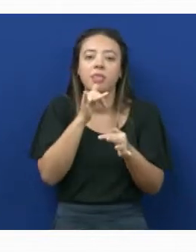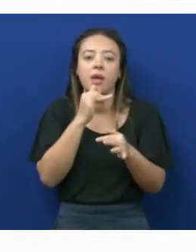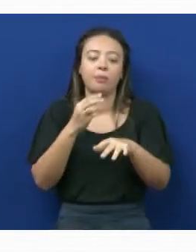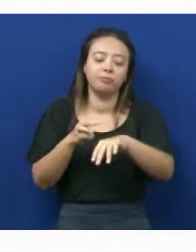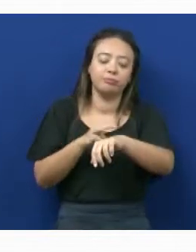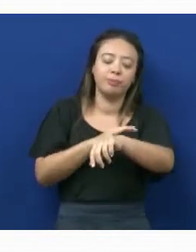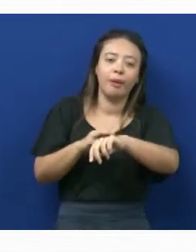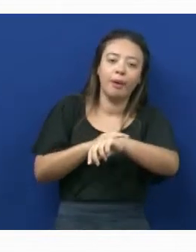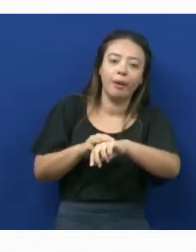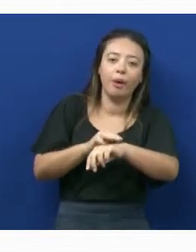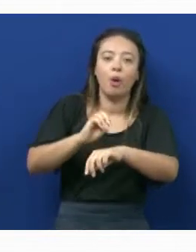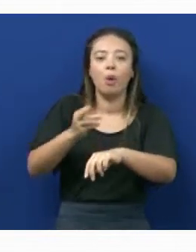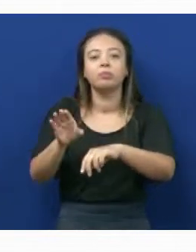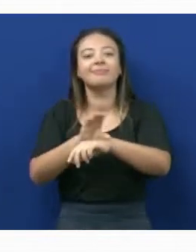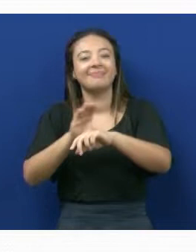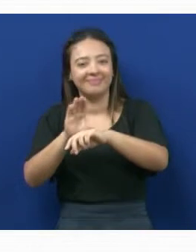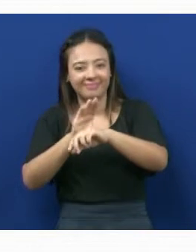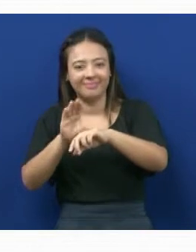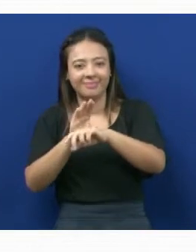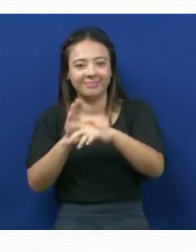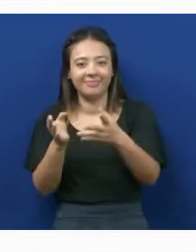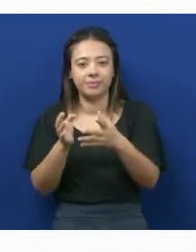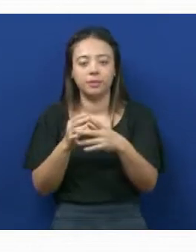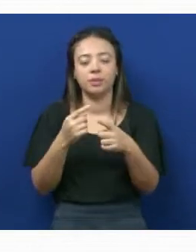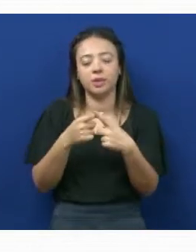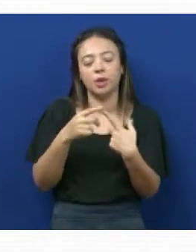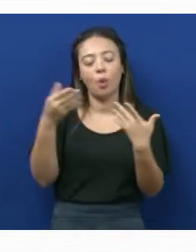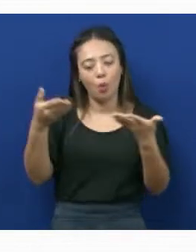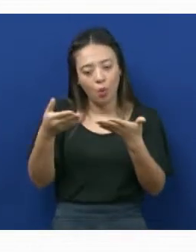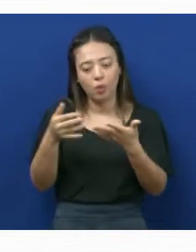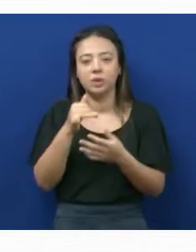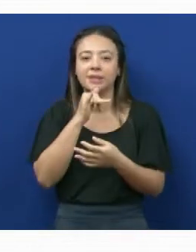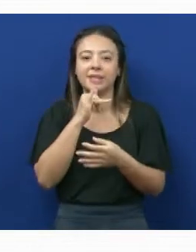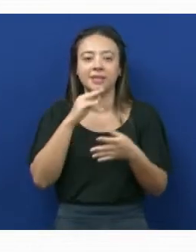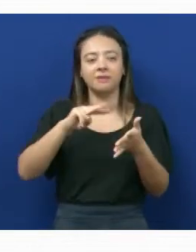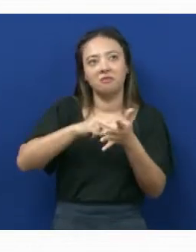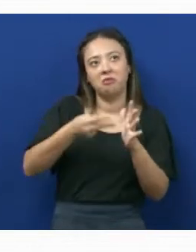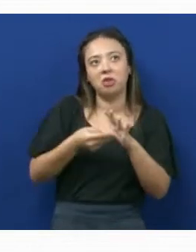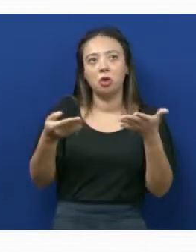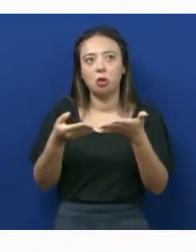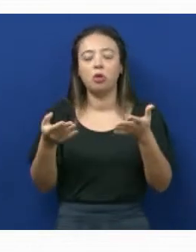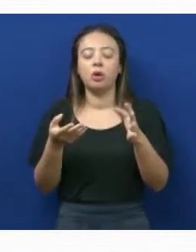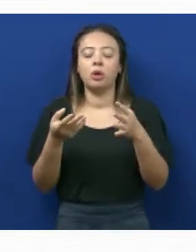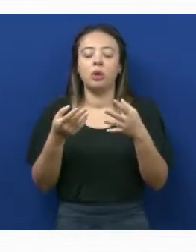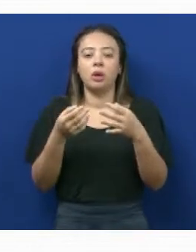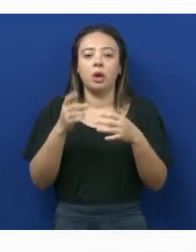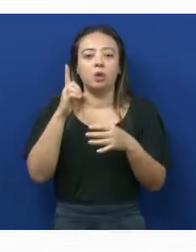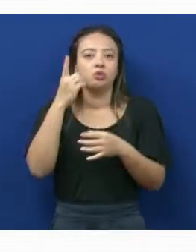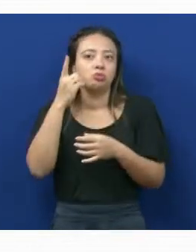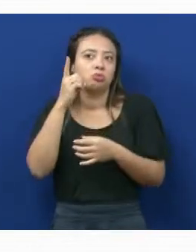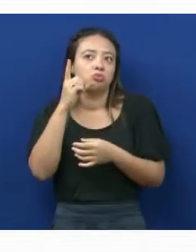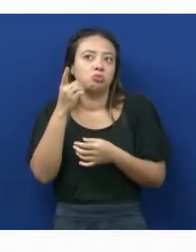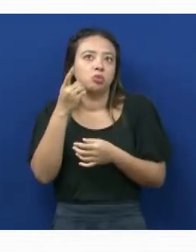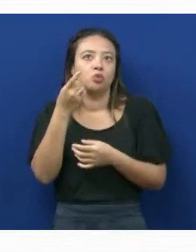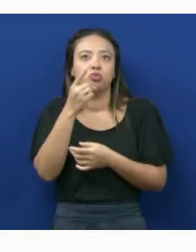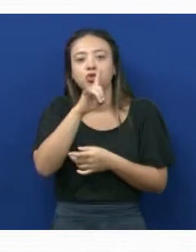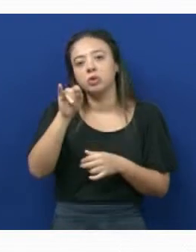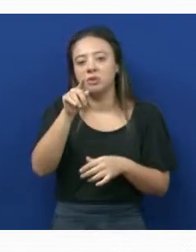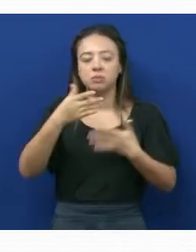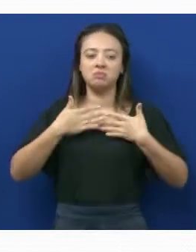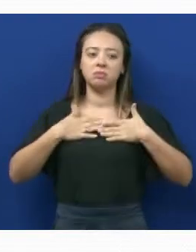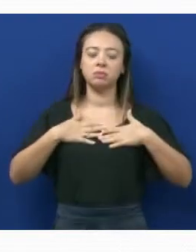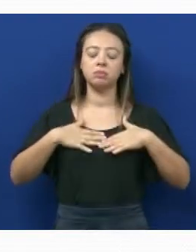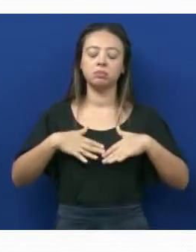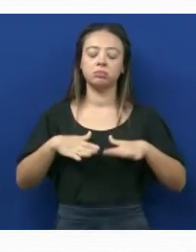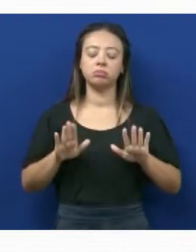legal, ai, meu dia está tão cinza. Então, é porque você está neutro, você não está muito afim de conversa, né, pessoal? Então, assim, só para você entender